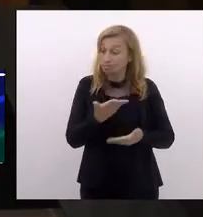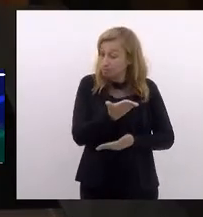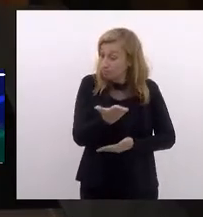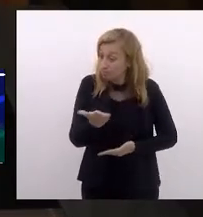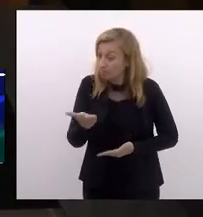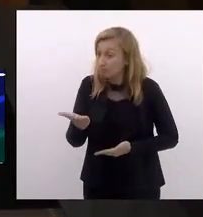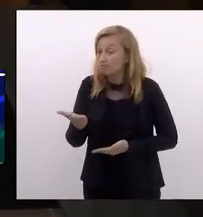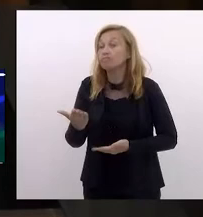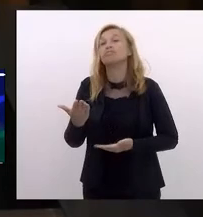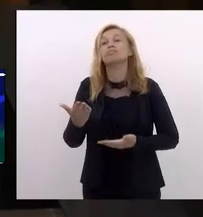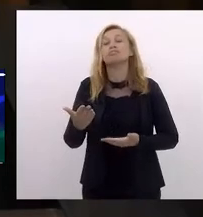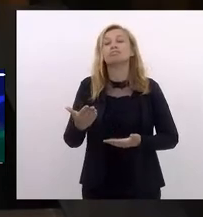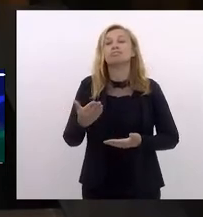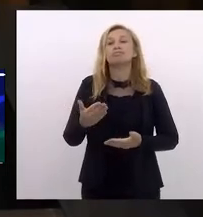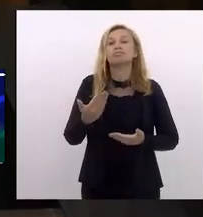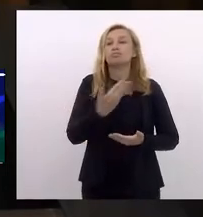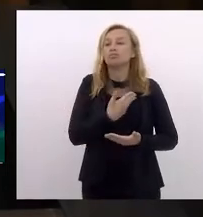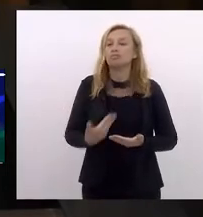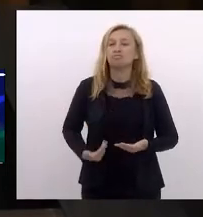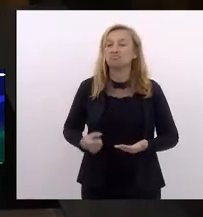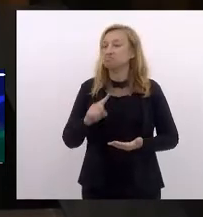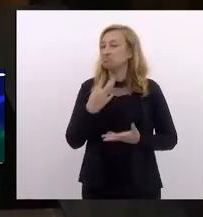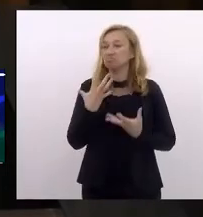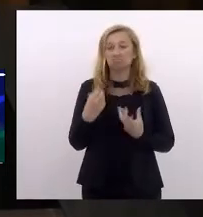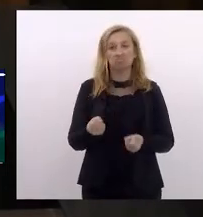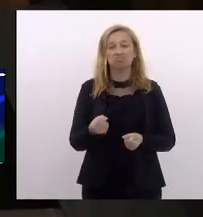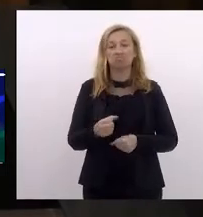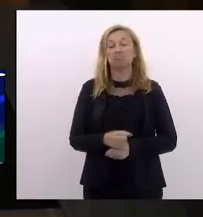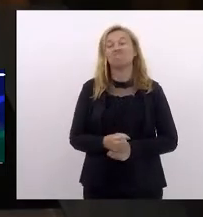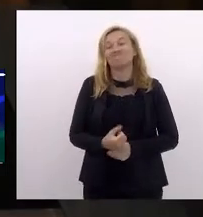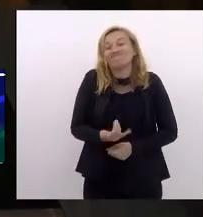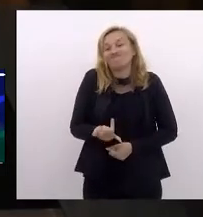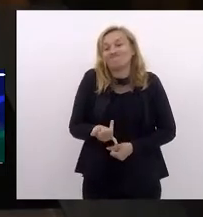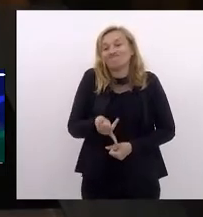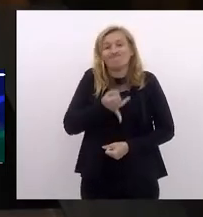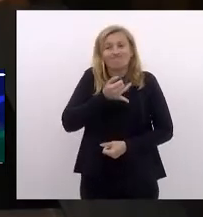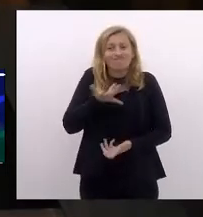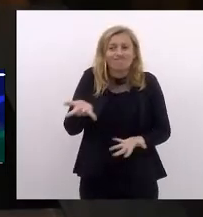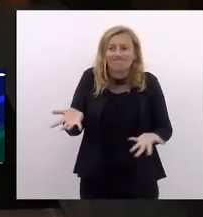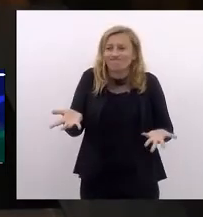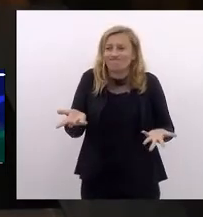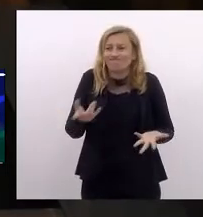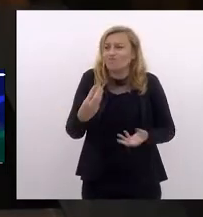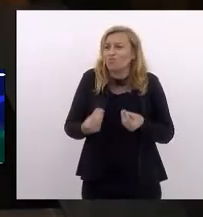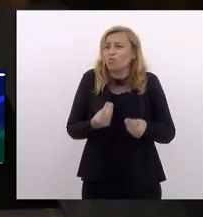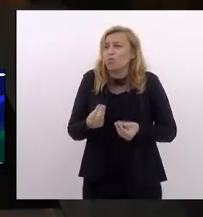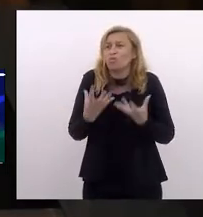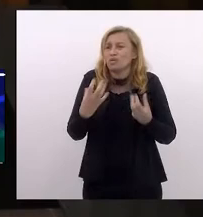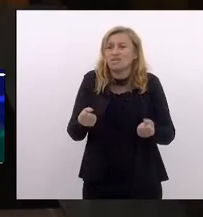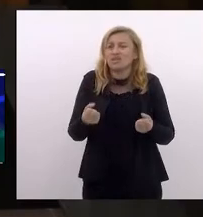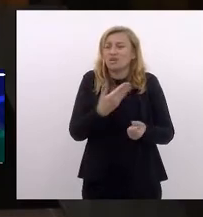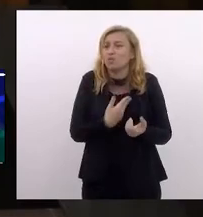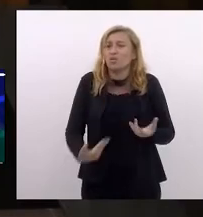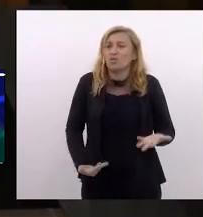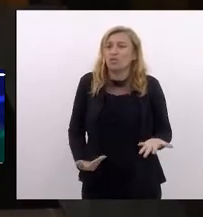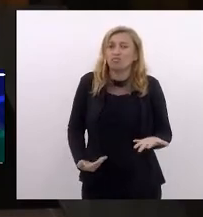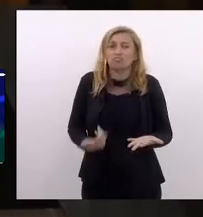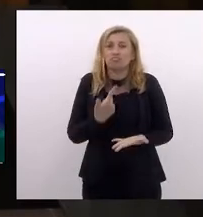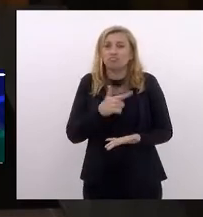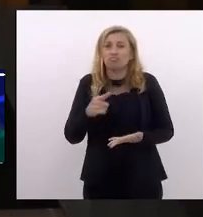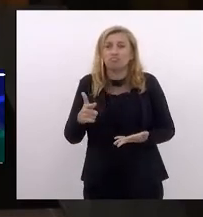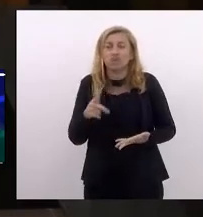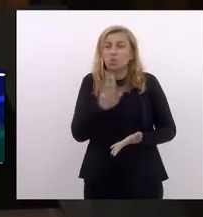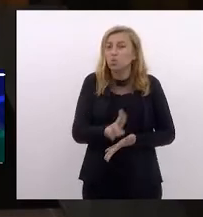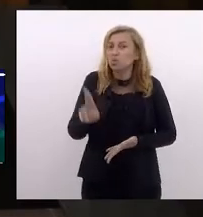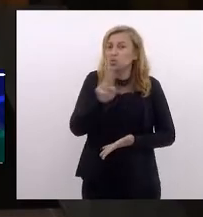essas que o governo se omitiu E aí na aceitável é inaceitável que o governo não tenha